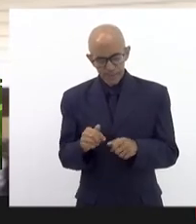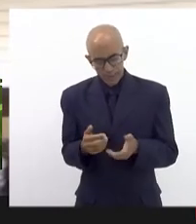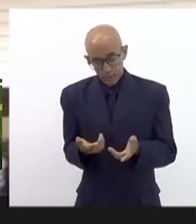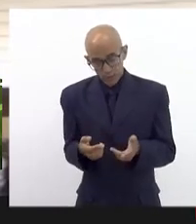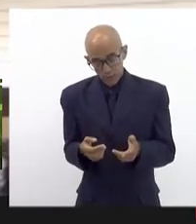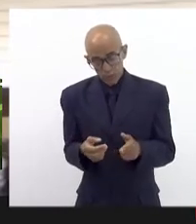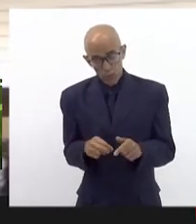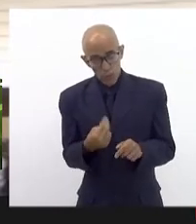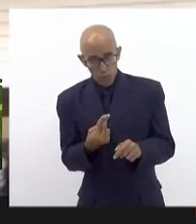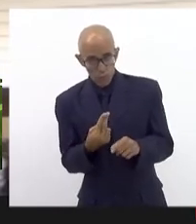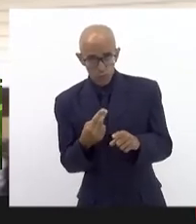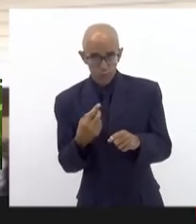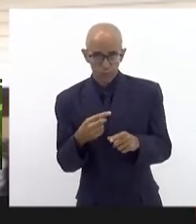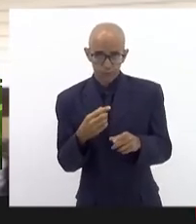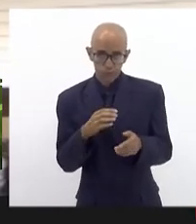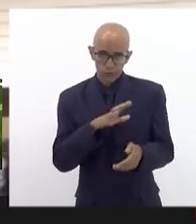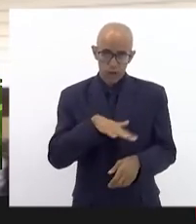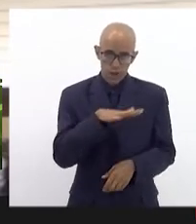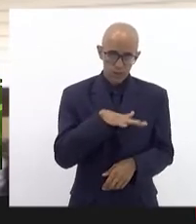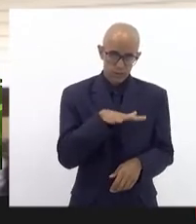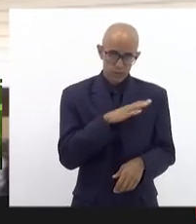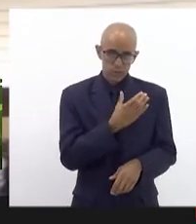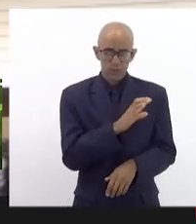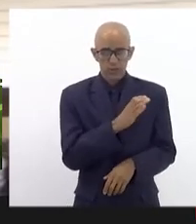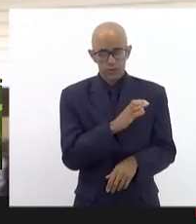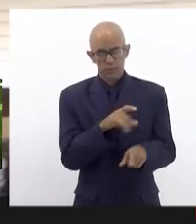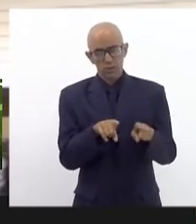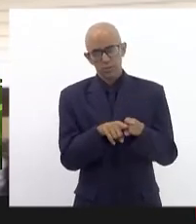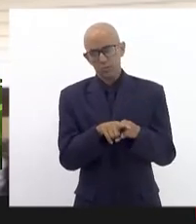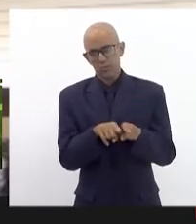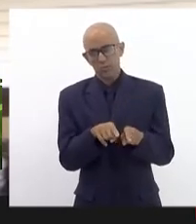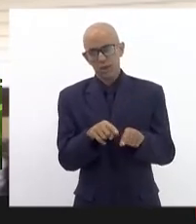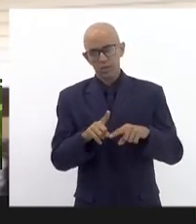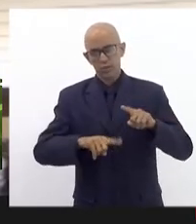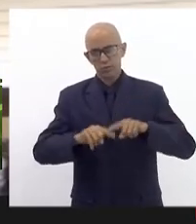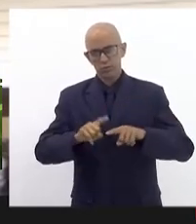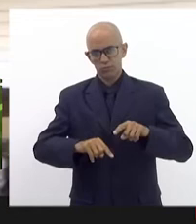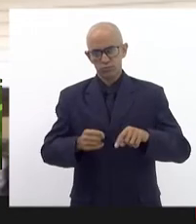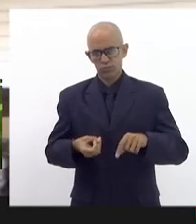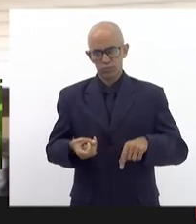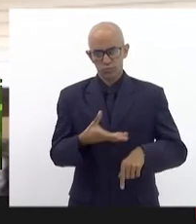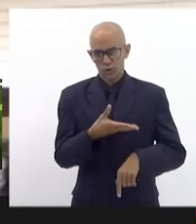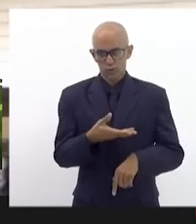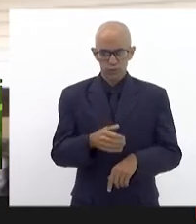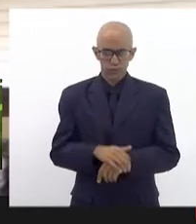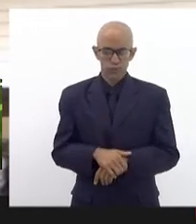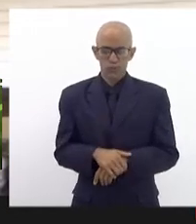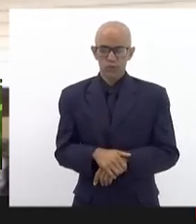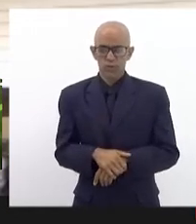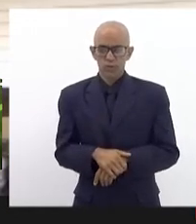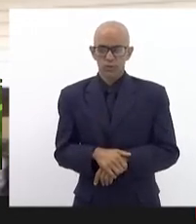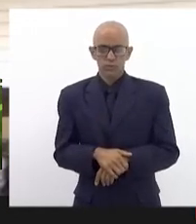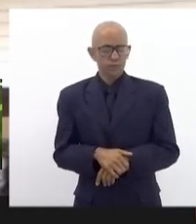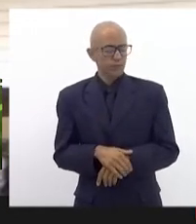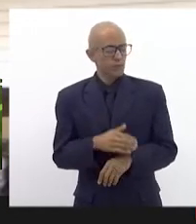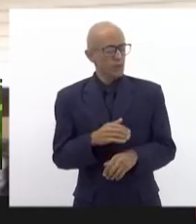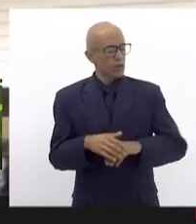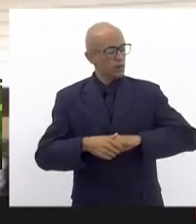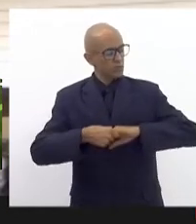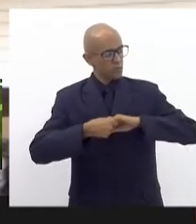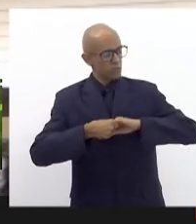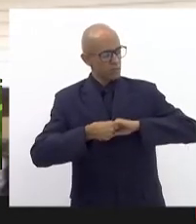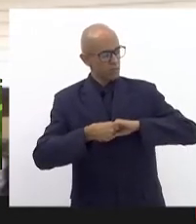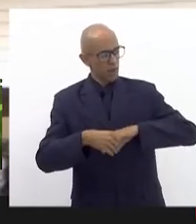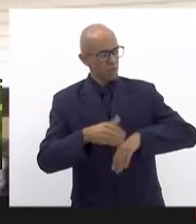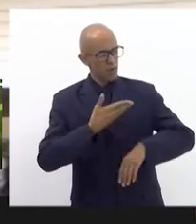tanto na área científica como também na área de inovação. Vou comentar aqui, estou vendo meu grande amigo Benito Barrena,